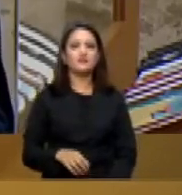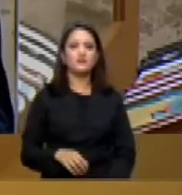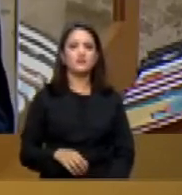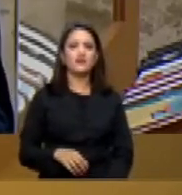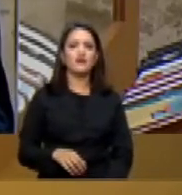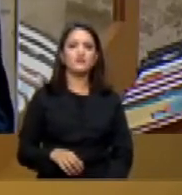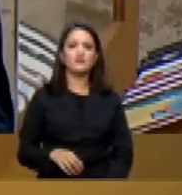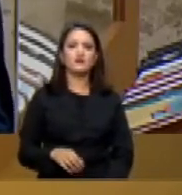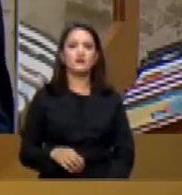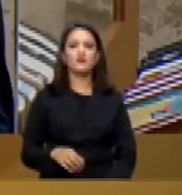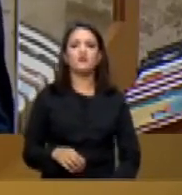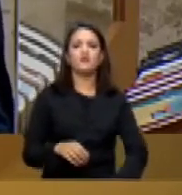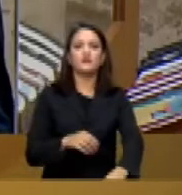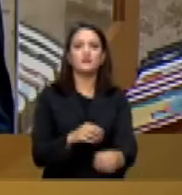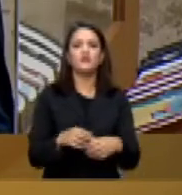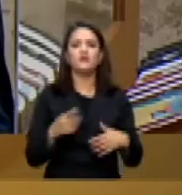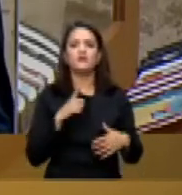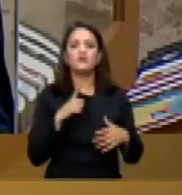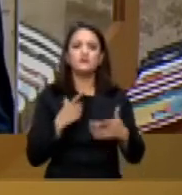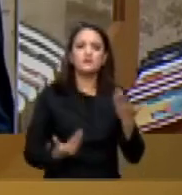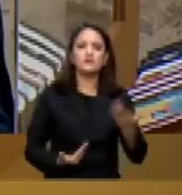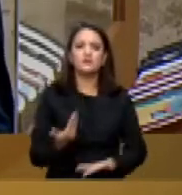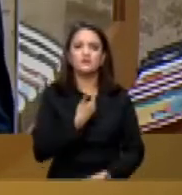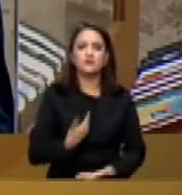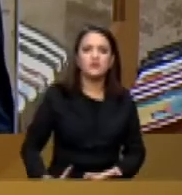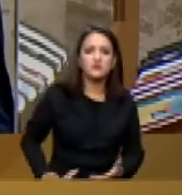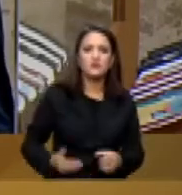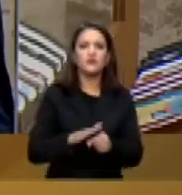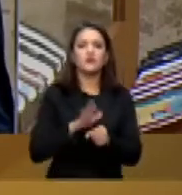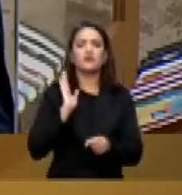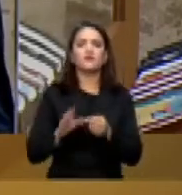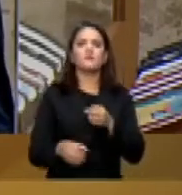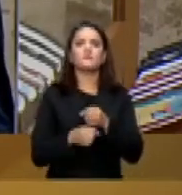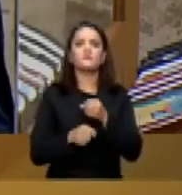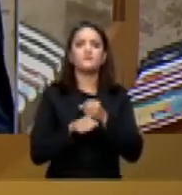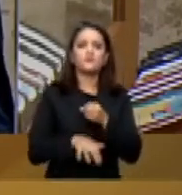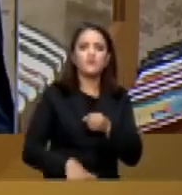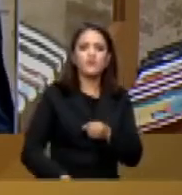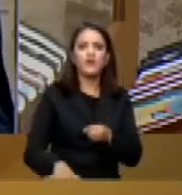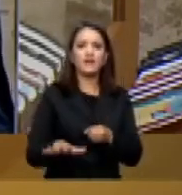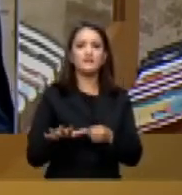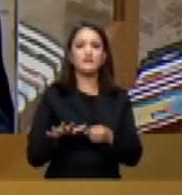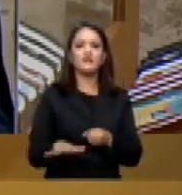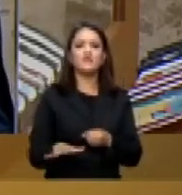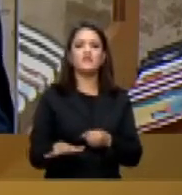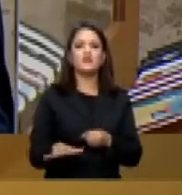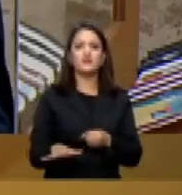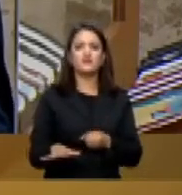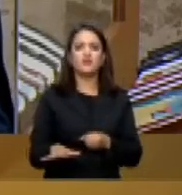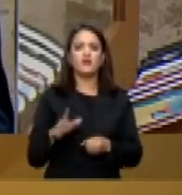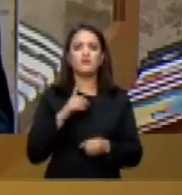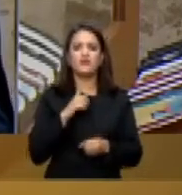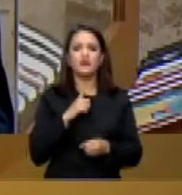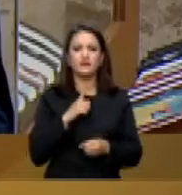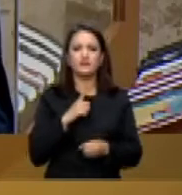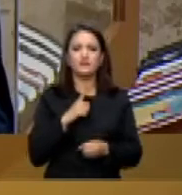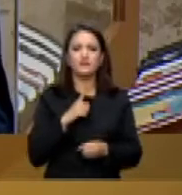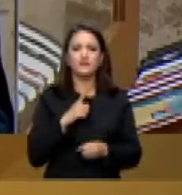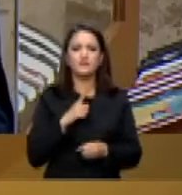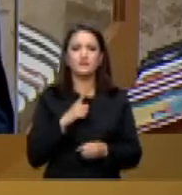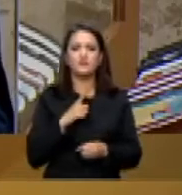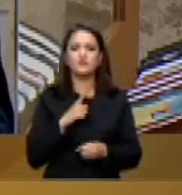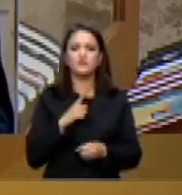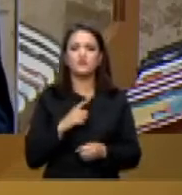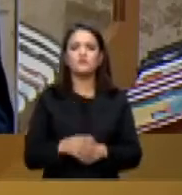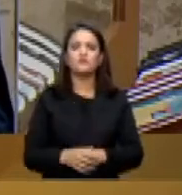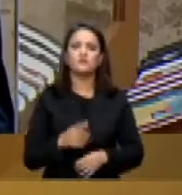tarifária dos serviços públicos de saneamento básico e a padronização dos instrumentos negociais não atinge a competência